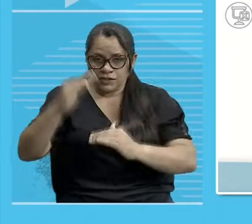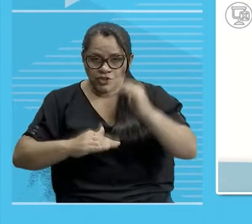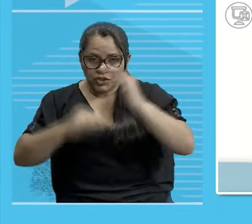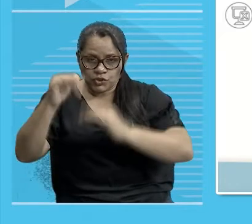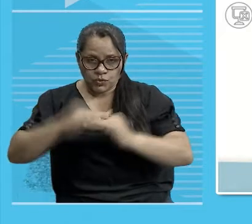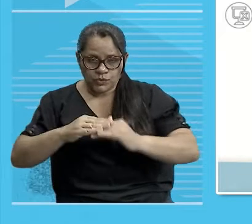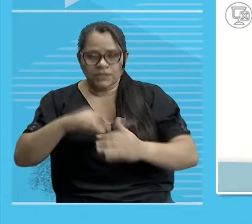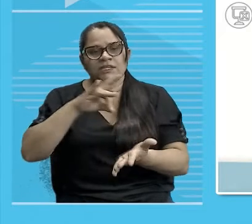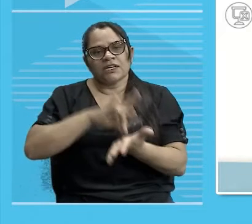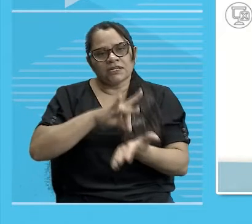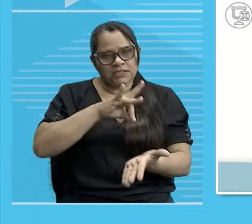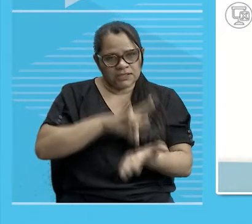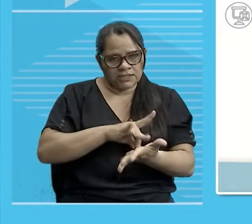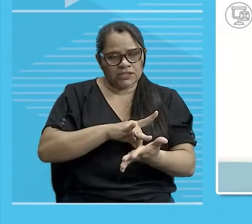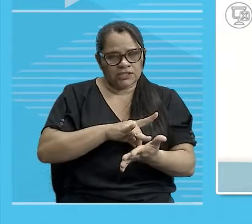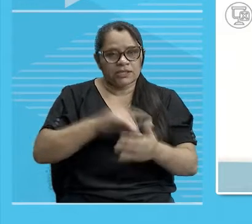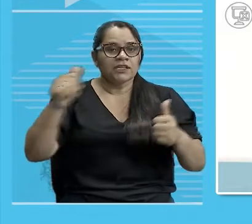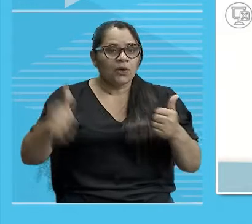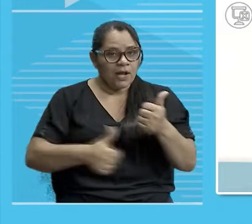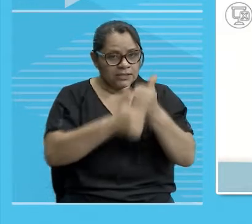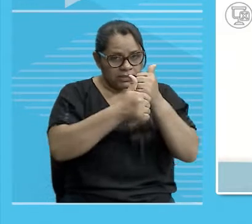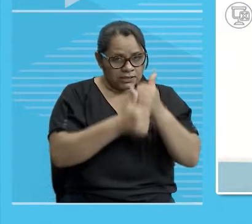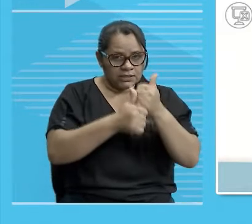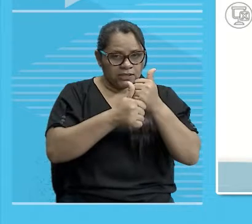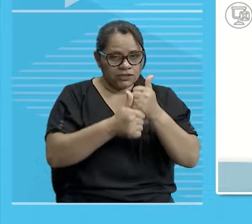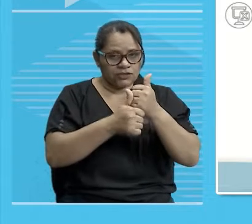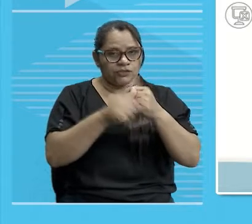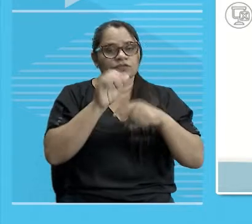destaquei assistente social